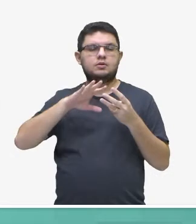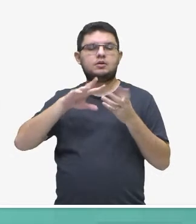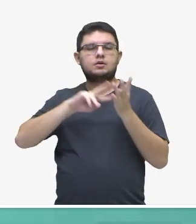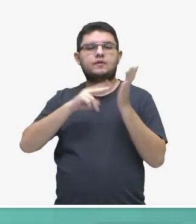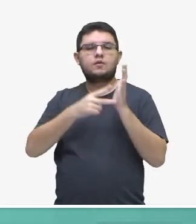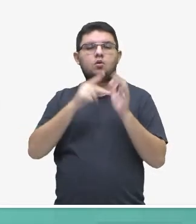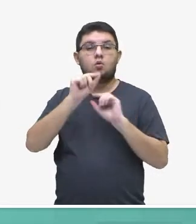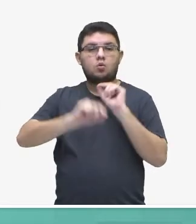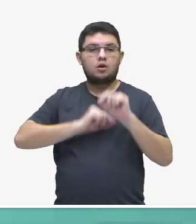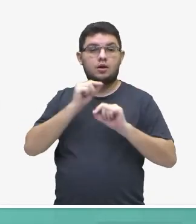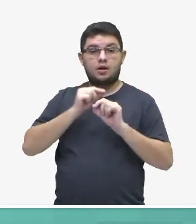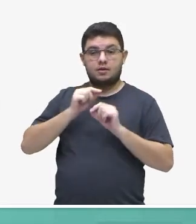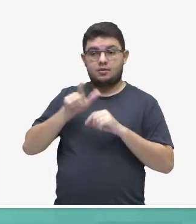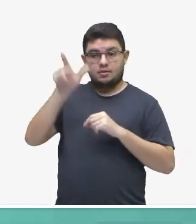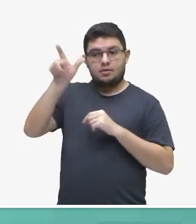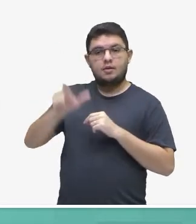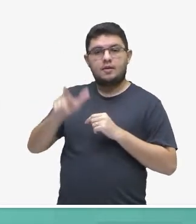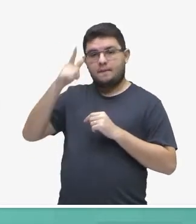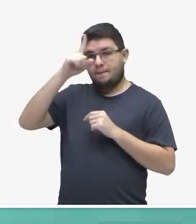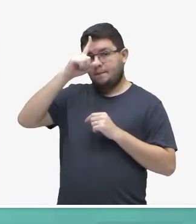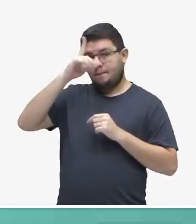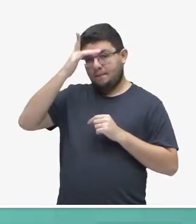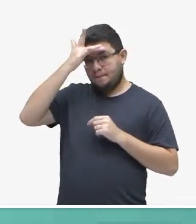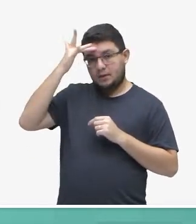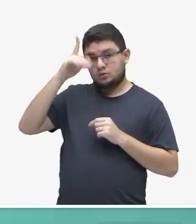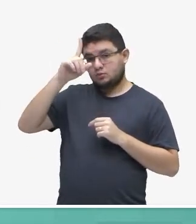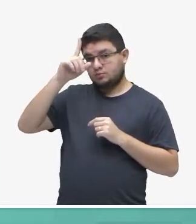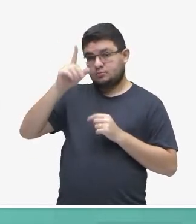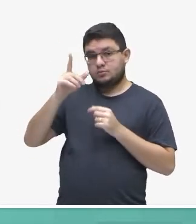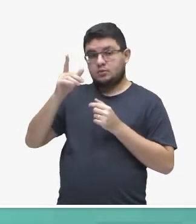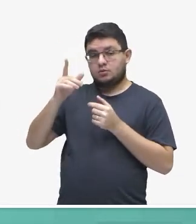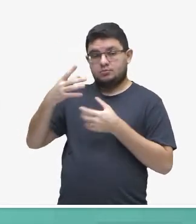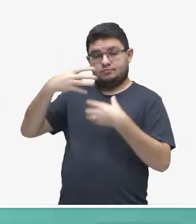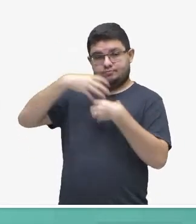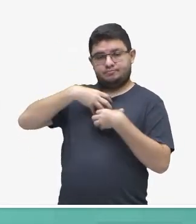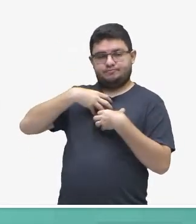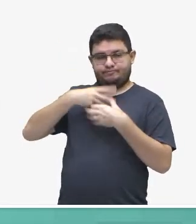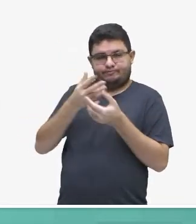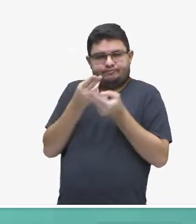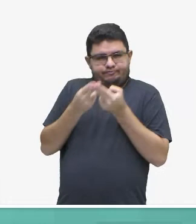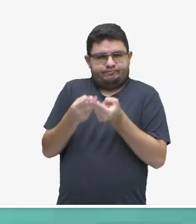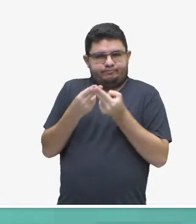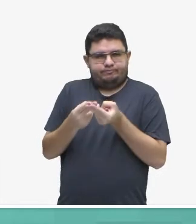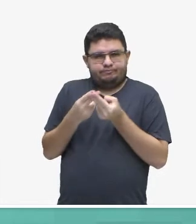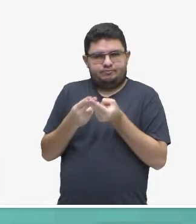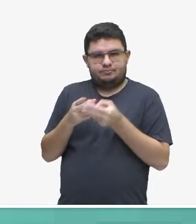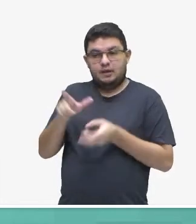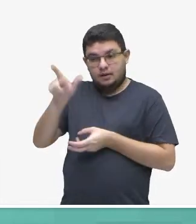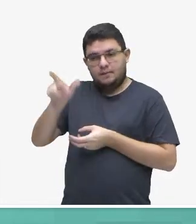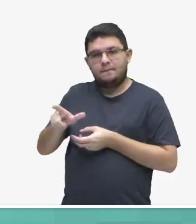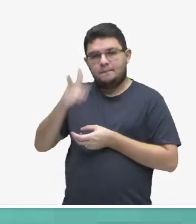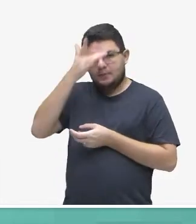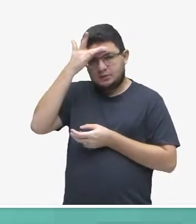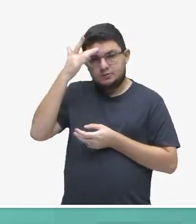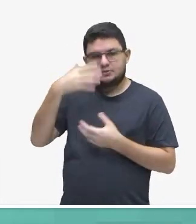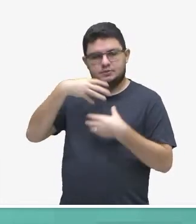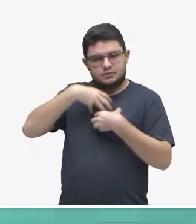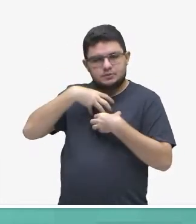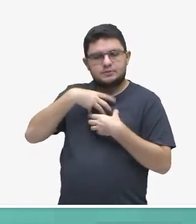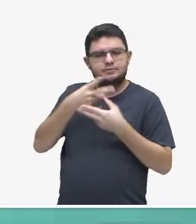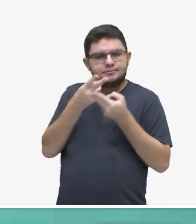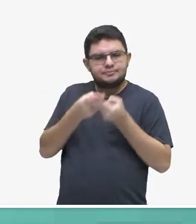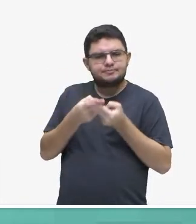paciente, né? De você estar com muita paciência, é um adjetivo, né? Uma qualidade que alguém tem. Be